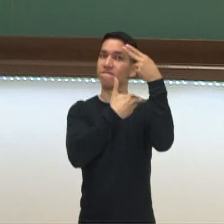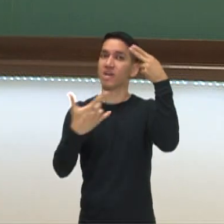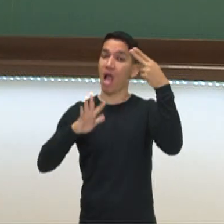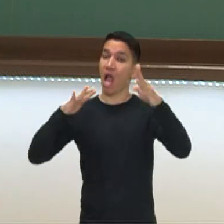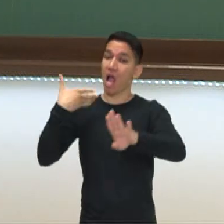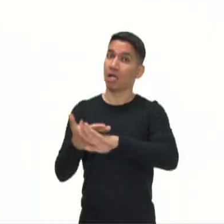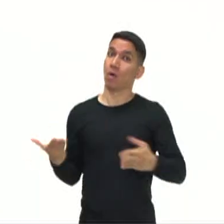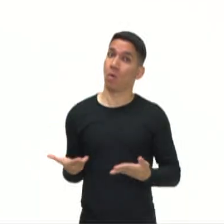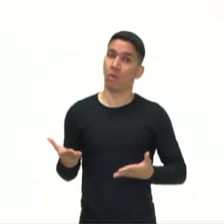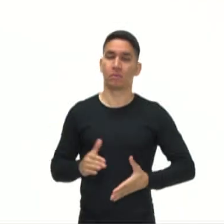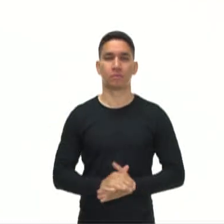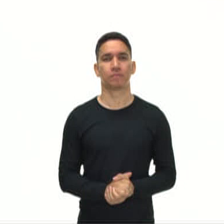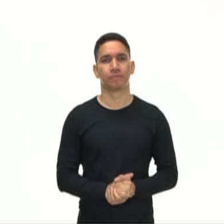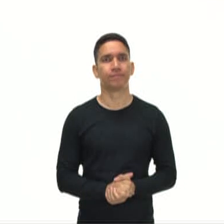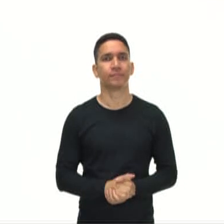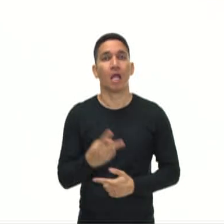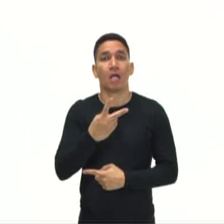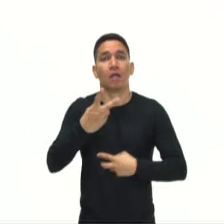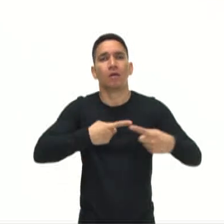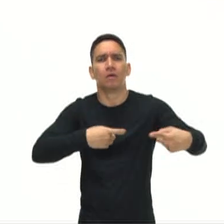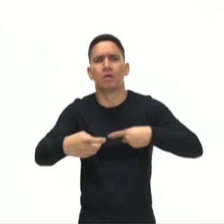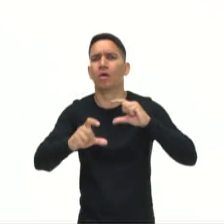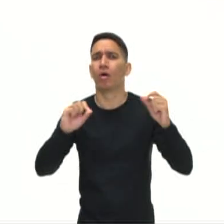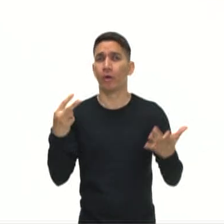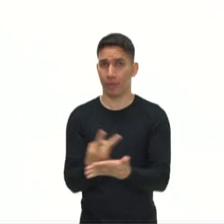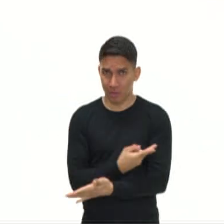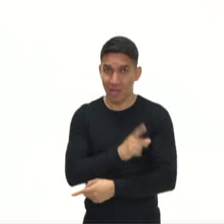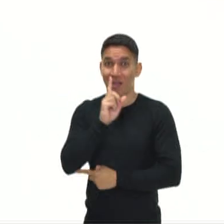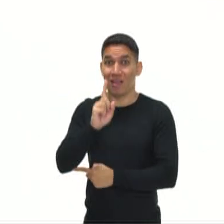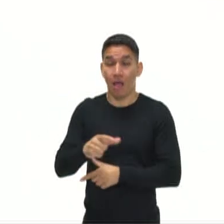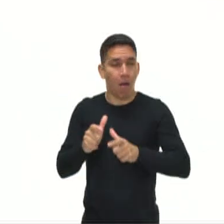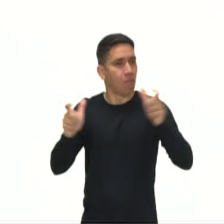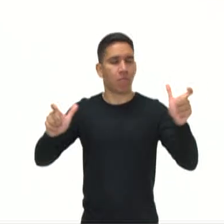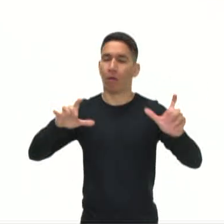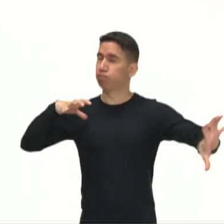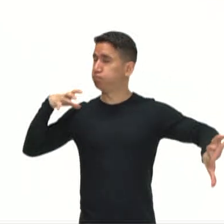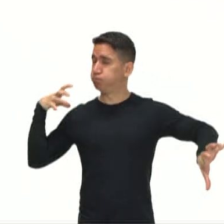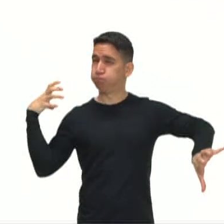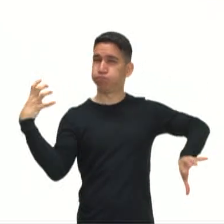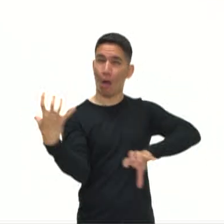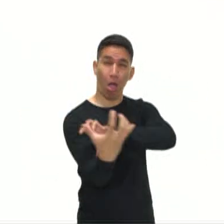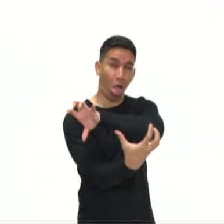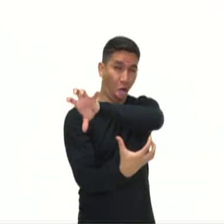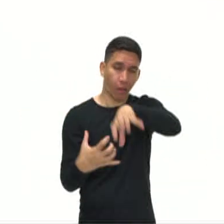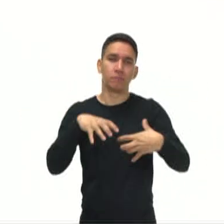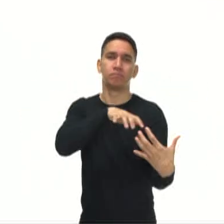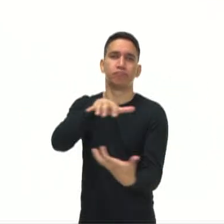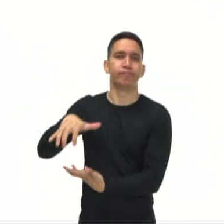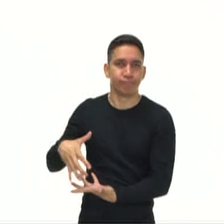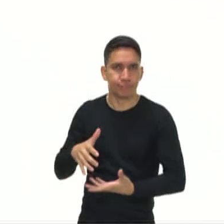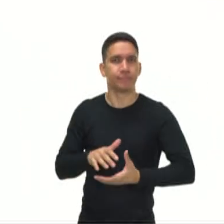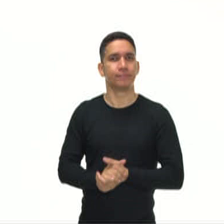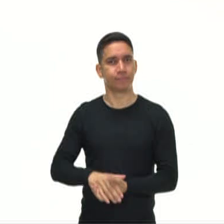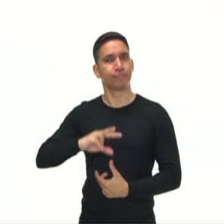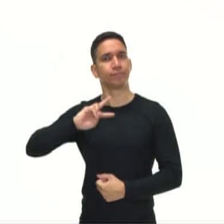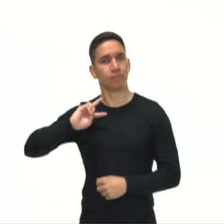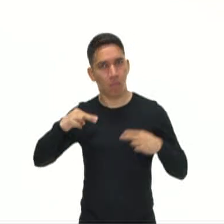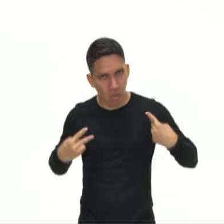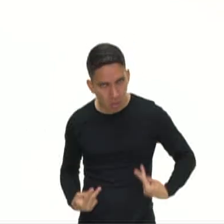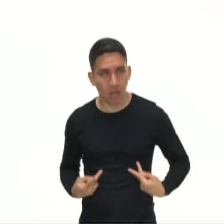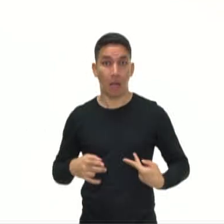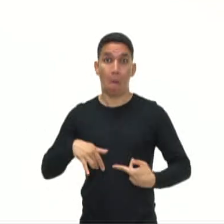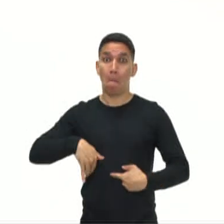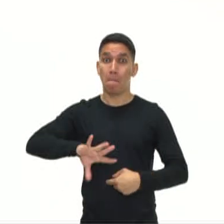até hoje. Tá? A Segunda Guerra Mundial foi o maior conflito da história da humanidade e o maior esforço da história